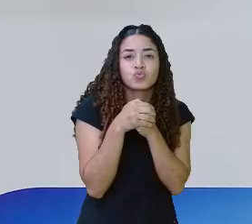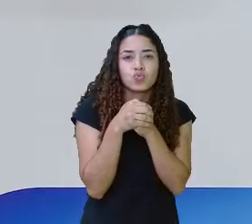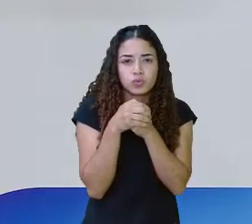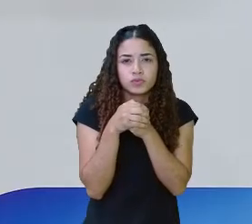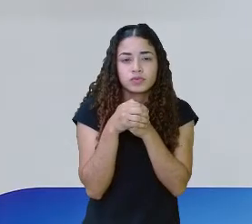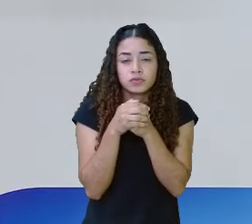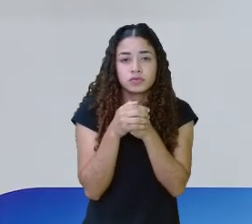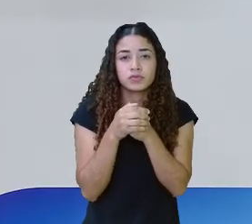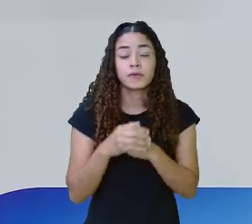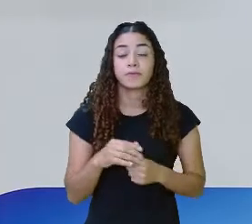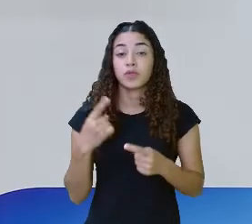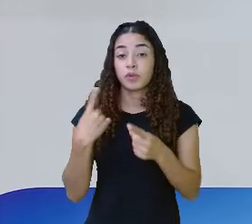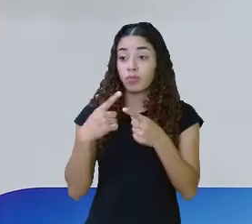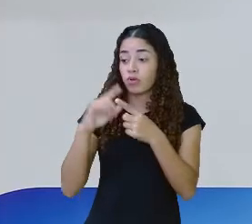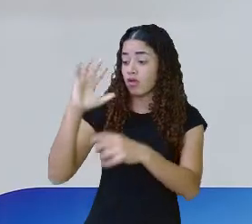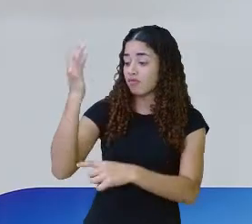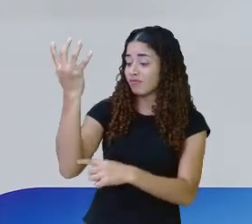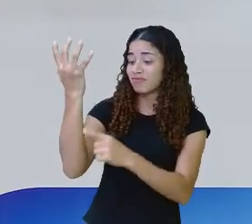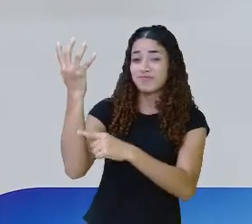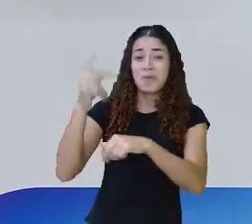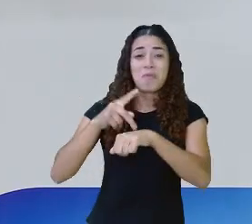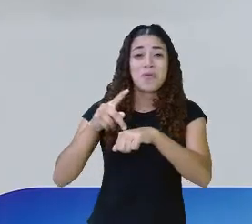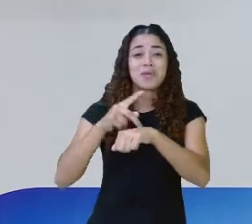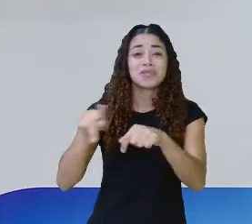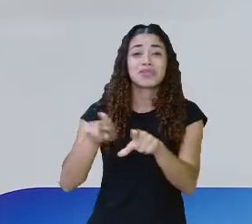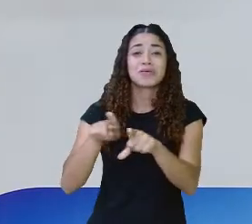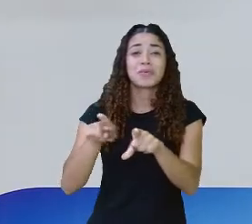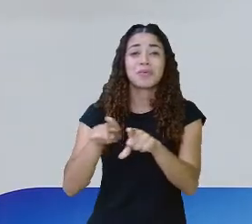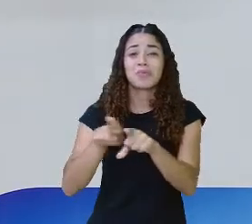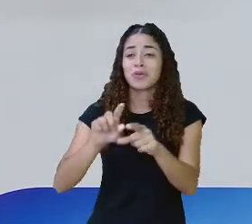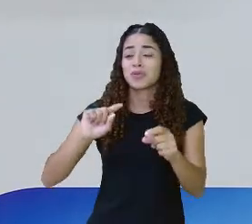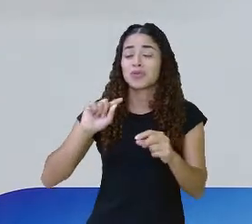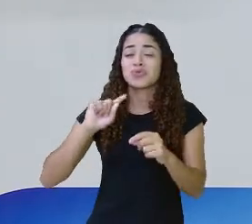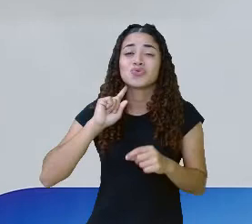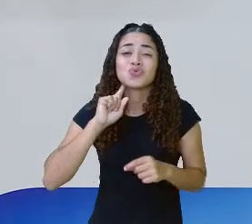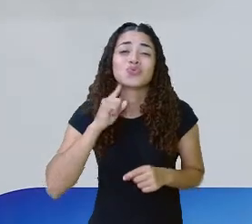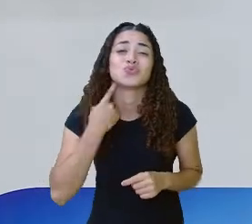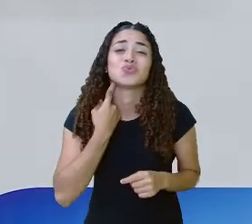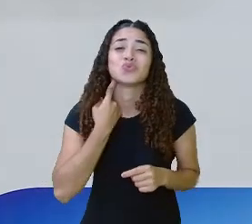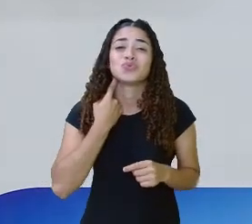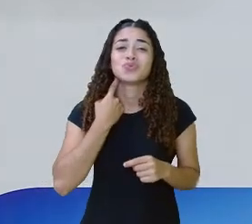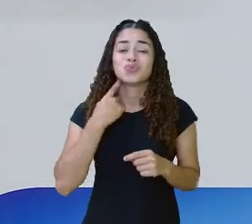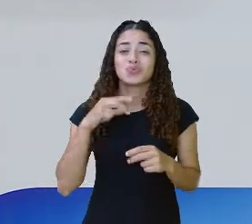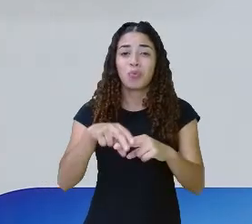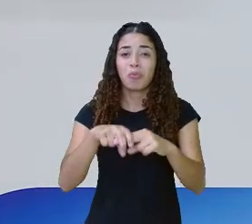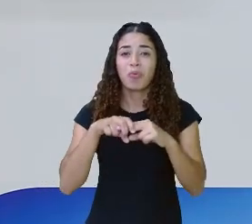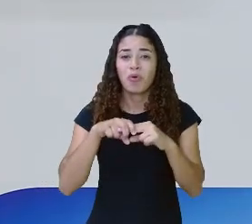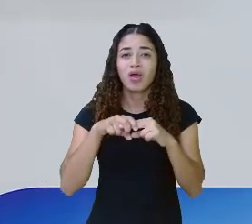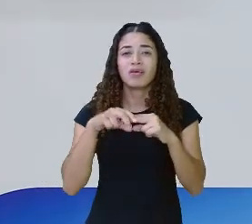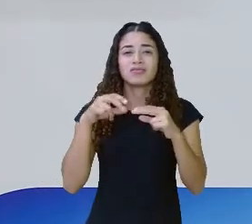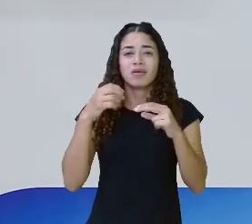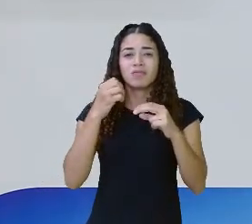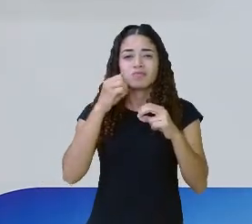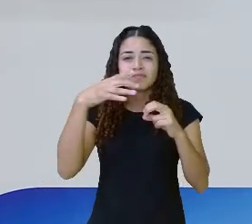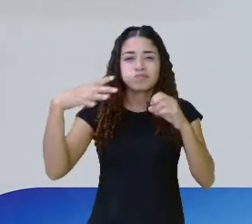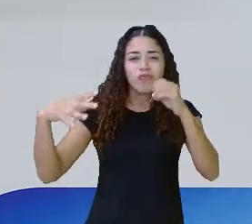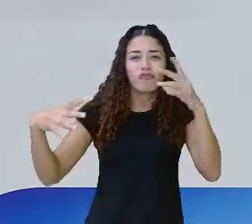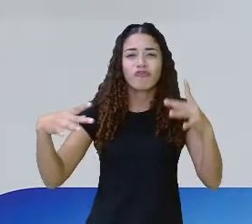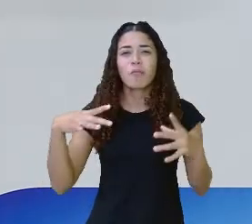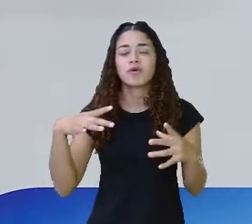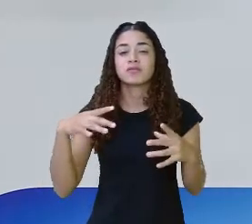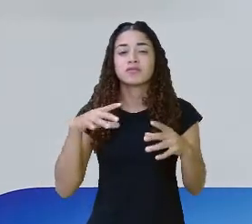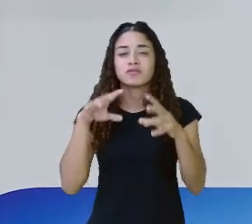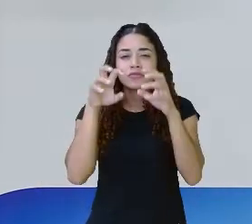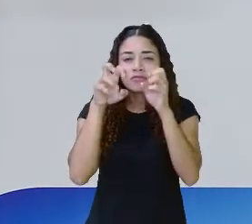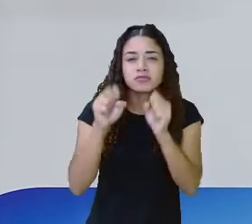escuridão que ficaram os caules, né? Todos sujos daquela fumaça que estava poluindo o ar atmosférico. E